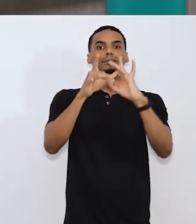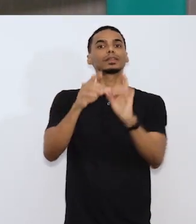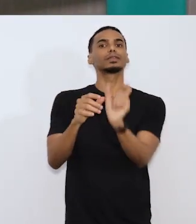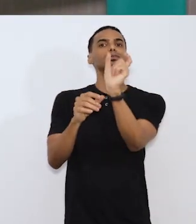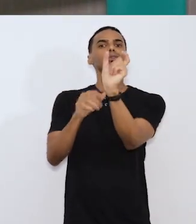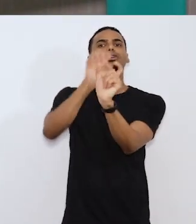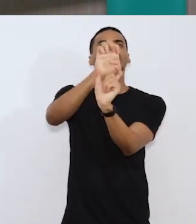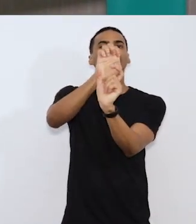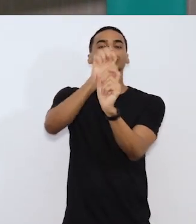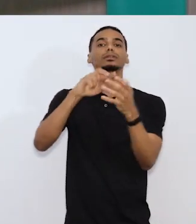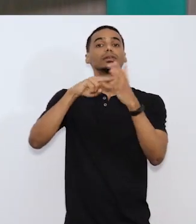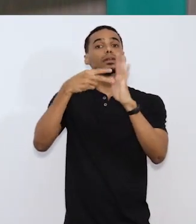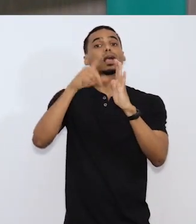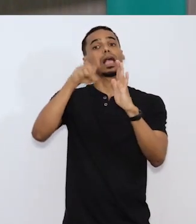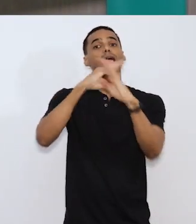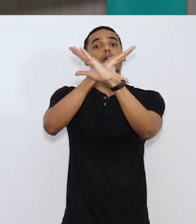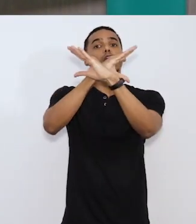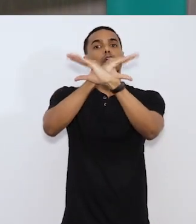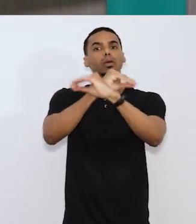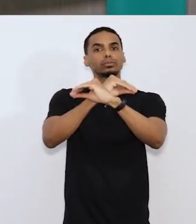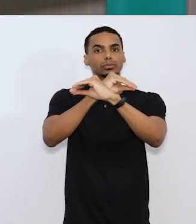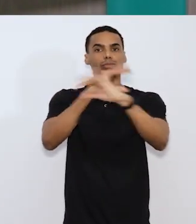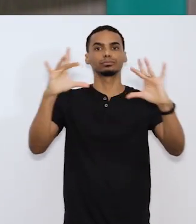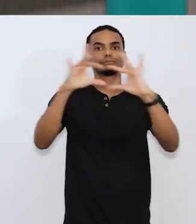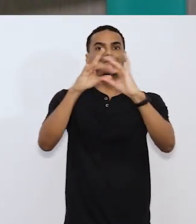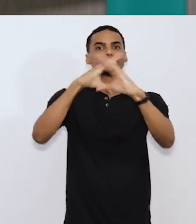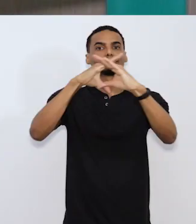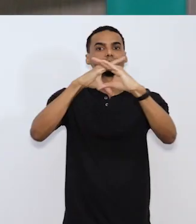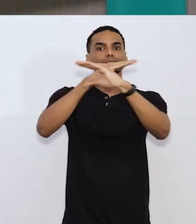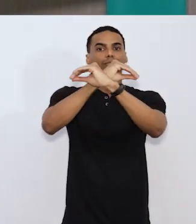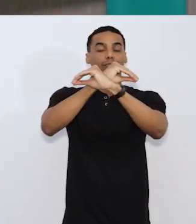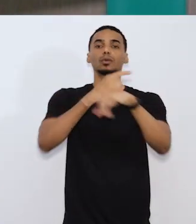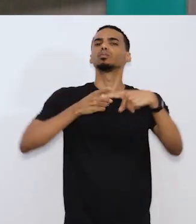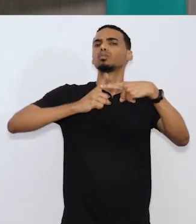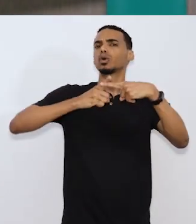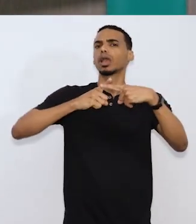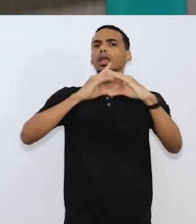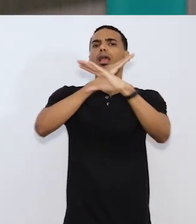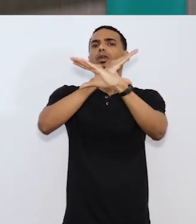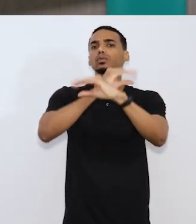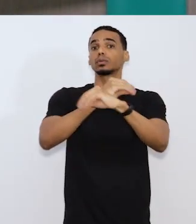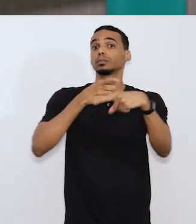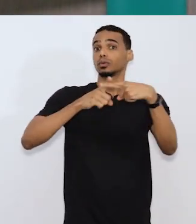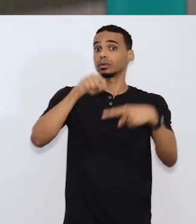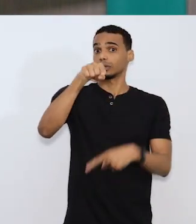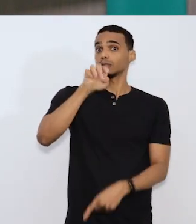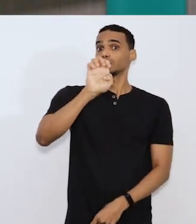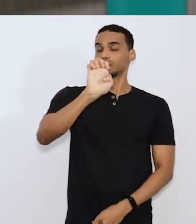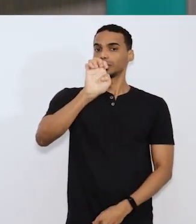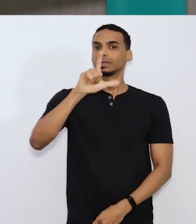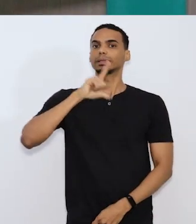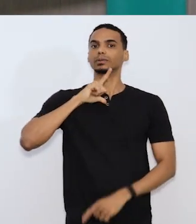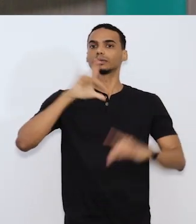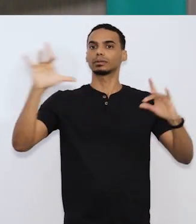aqui no meio? É uma conjunção. E por que uma conjunção, professora Viviane? Porque esse i, ele está